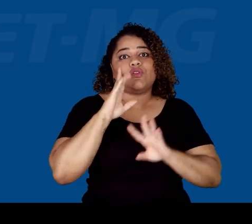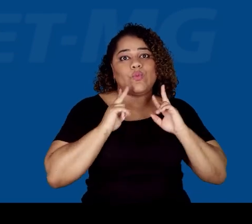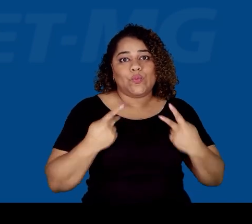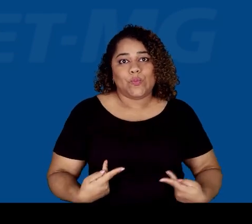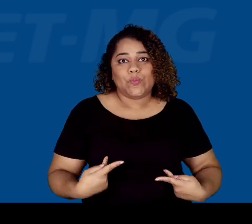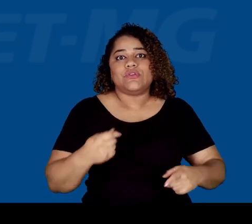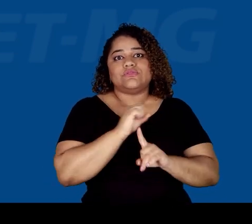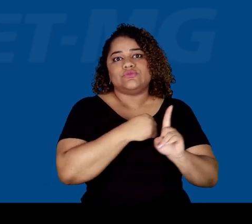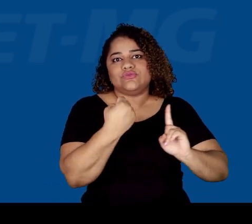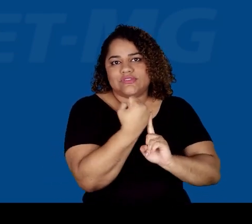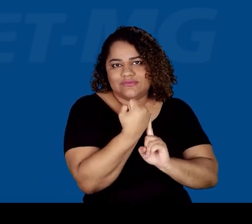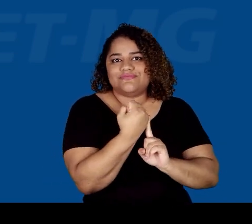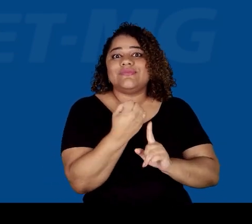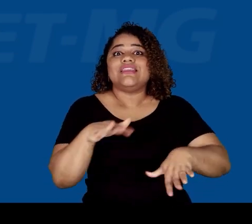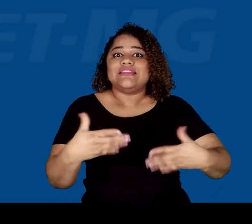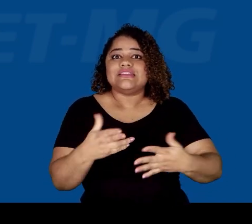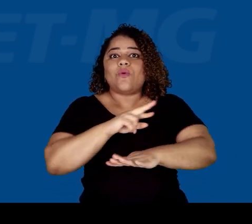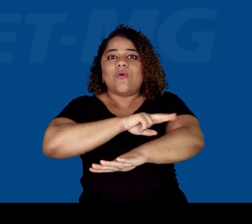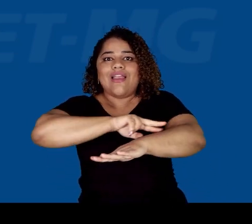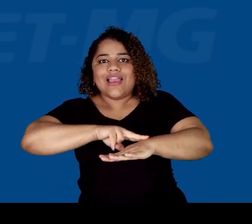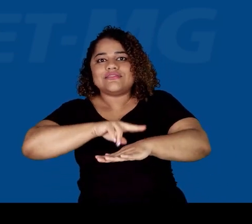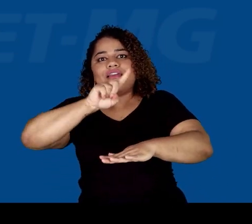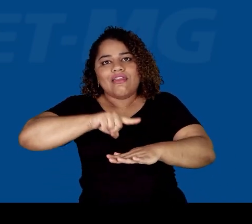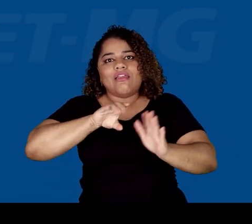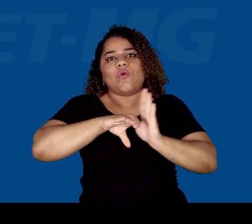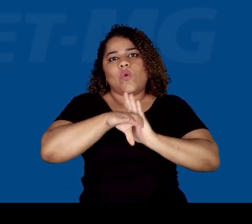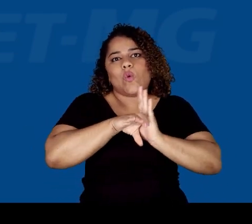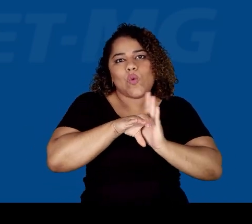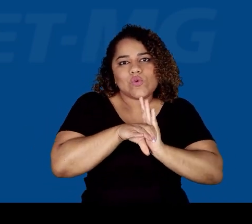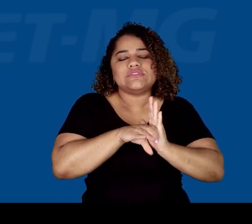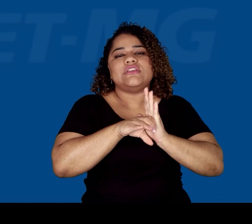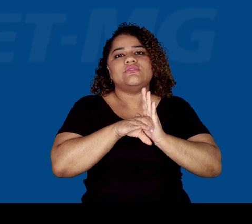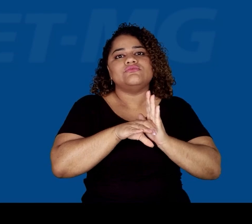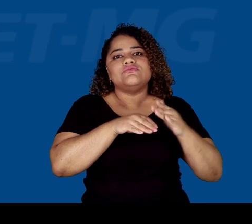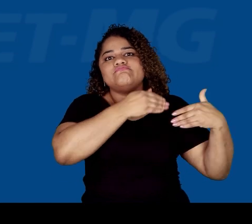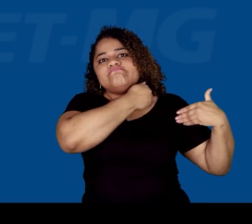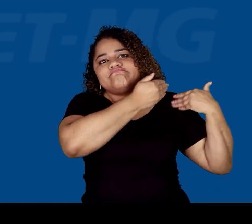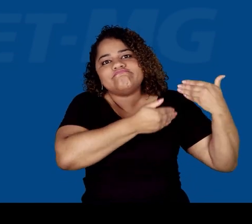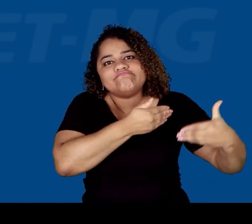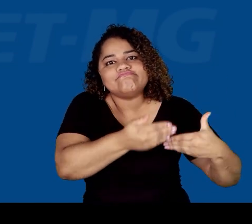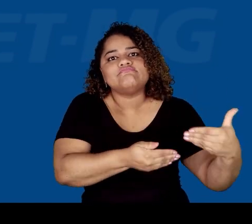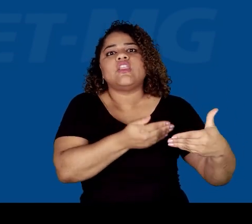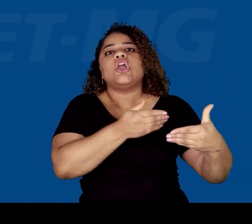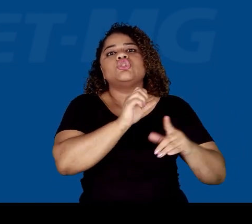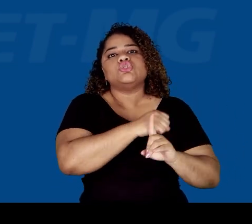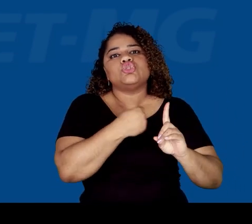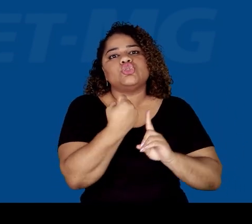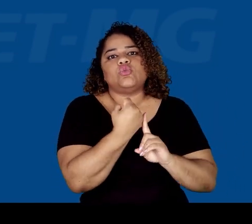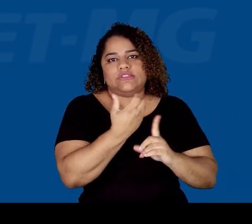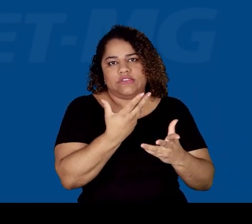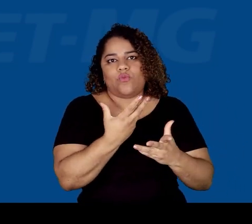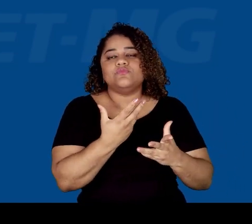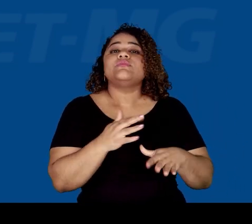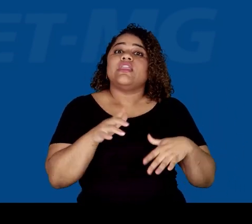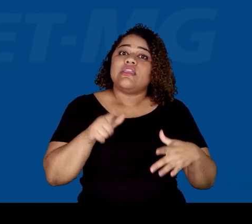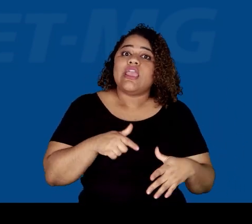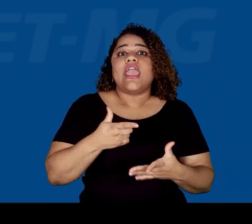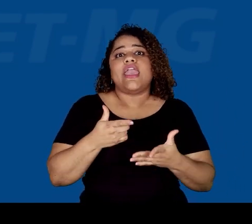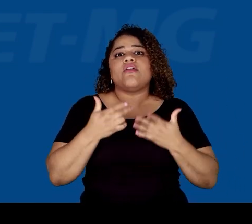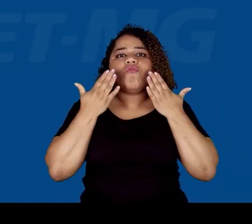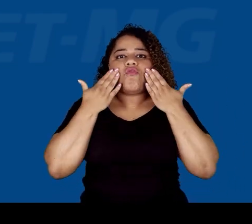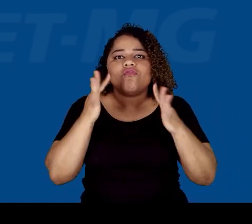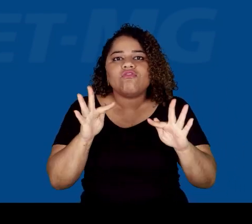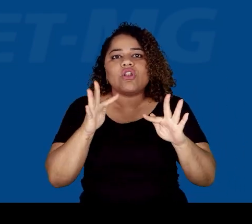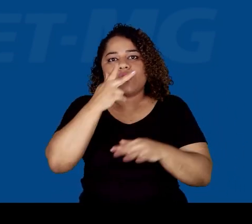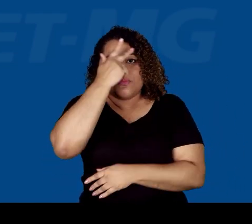hoje vem das ciências humanas e sociais. Portanto, raça é um conceito de construção social e se baseia no fenótipo das